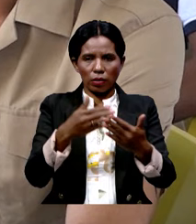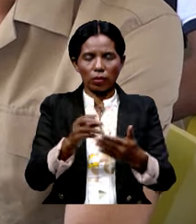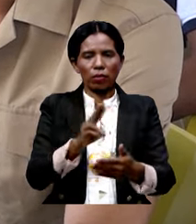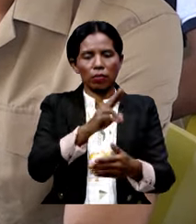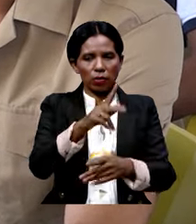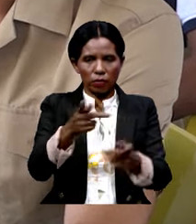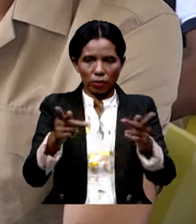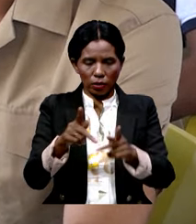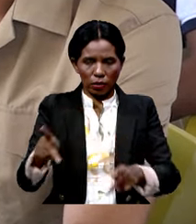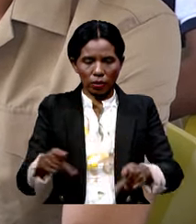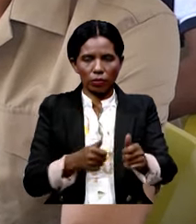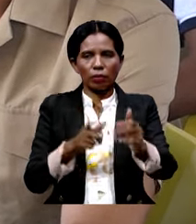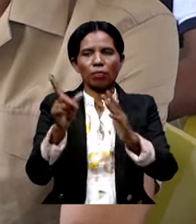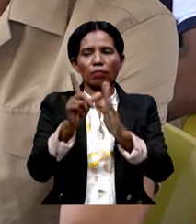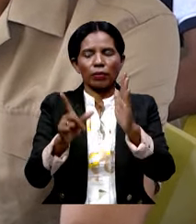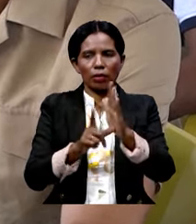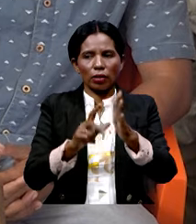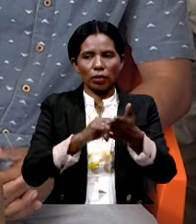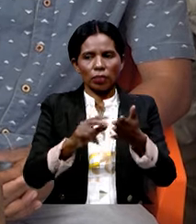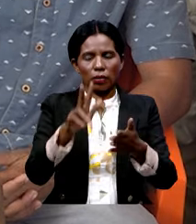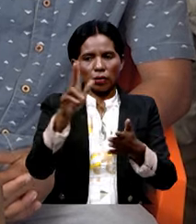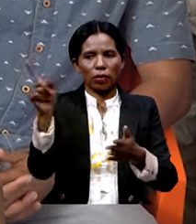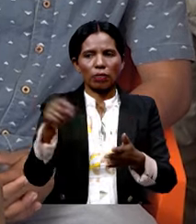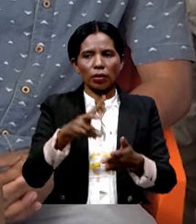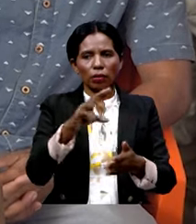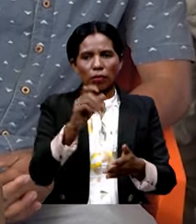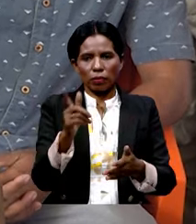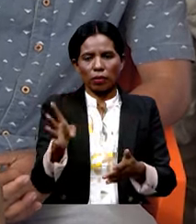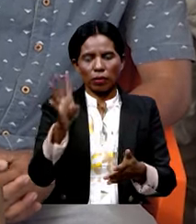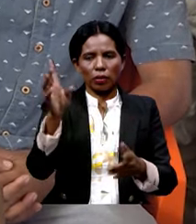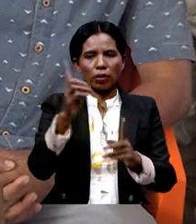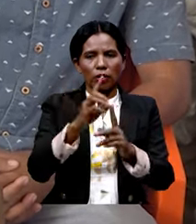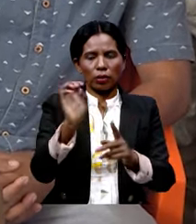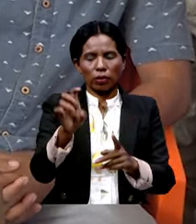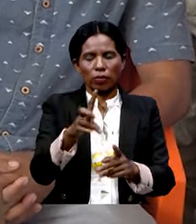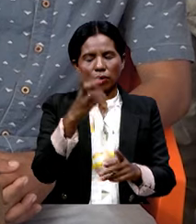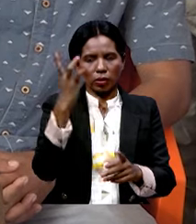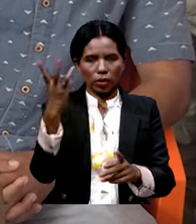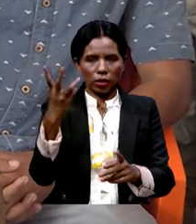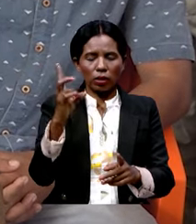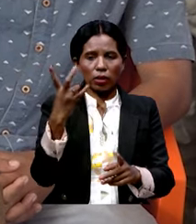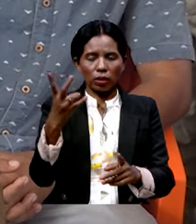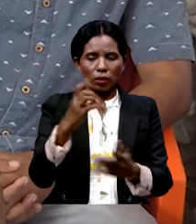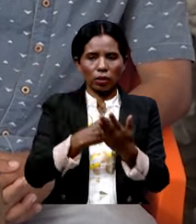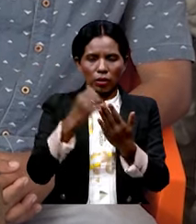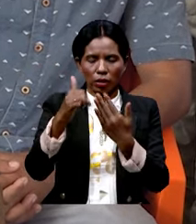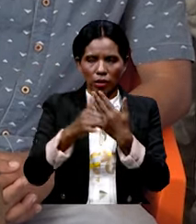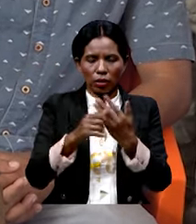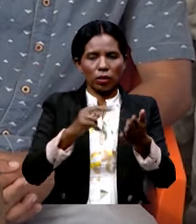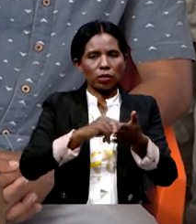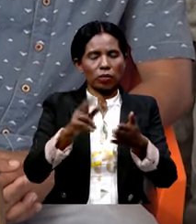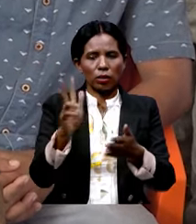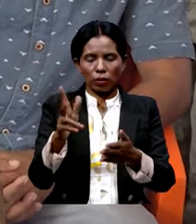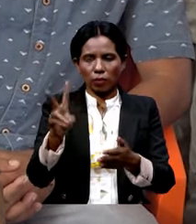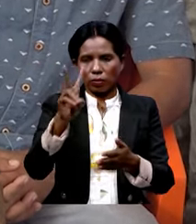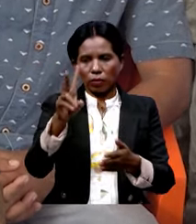espaço público tuir decreto lei número 8 barra ring ruaron resinghat lorong sam resinghitu janeiro primeira alteração decreto lei número 8